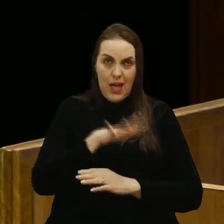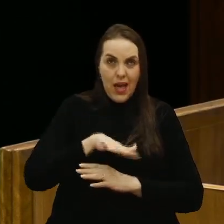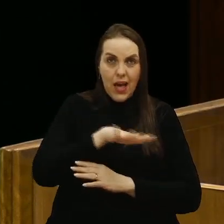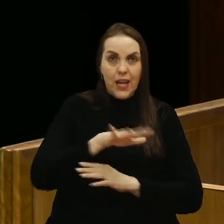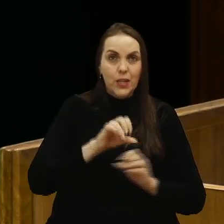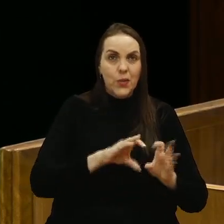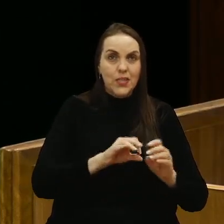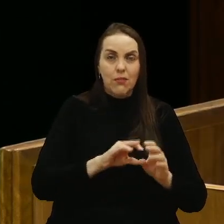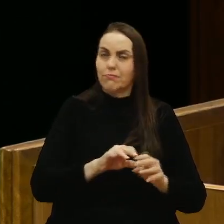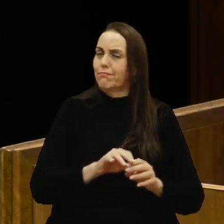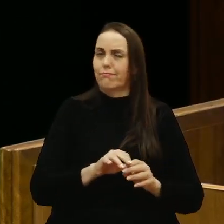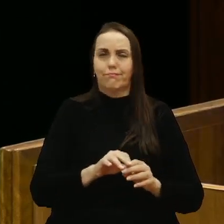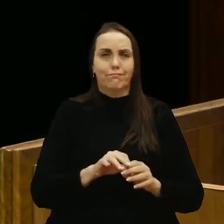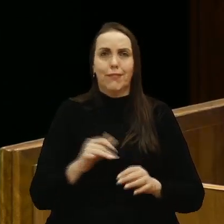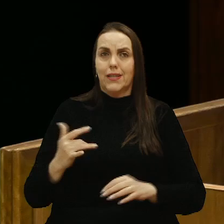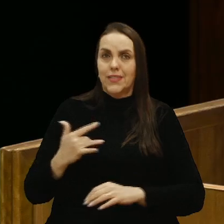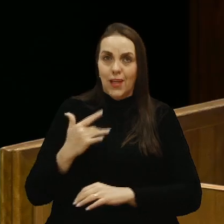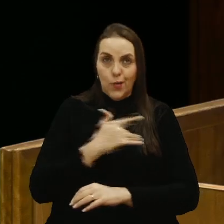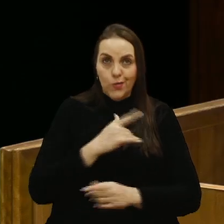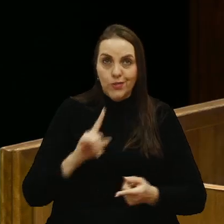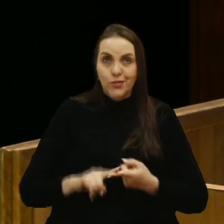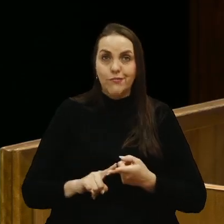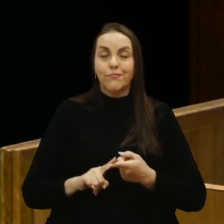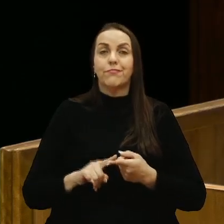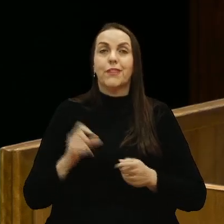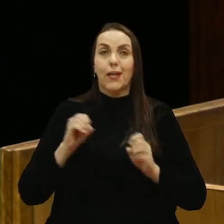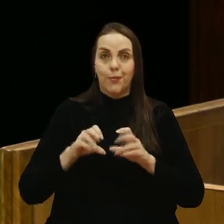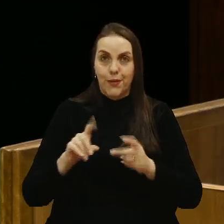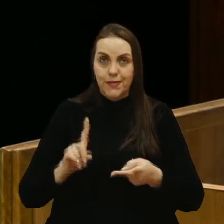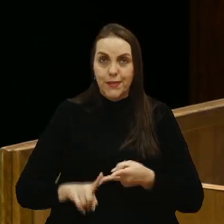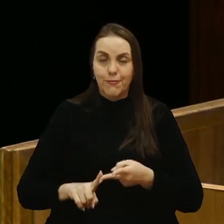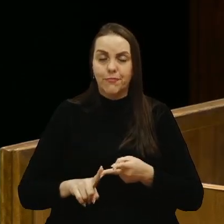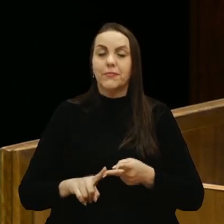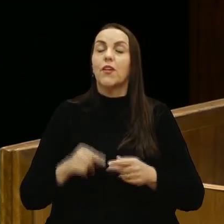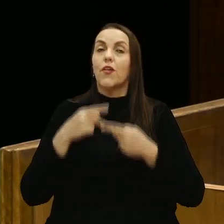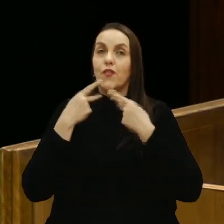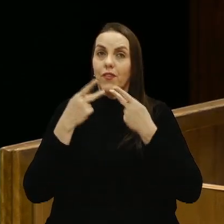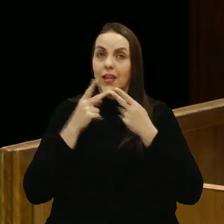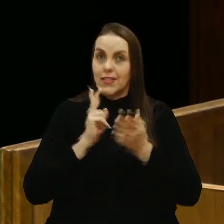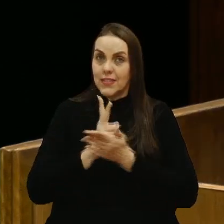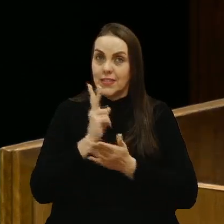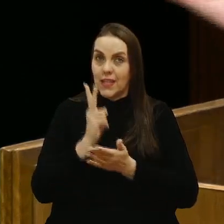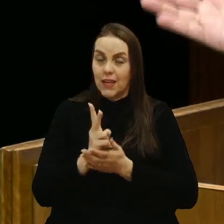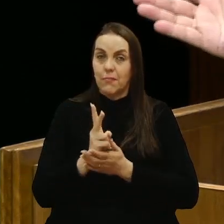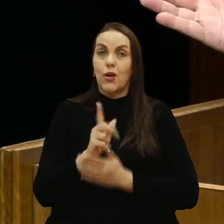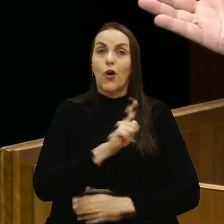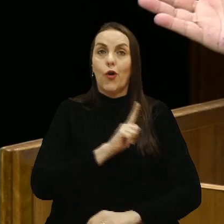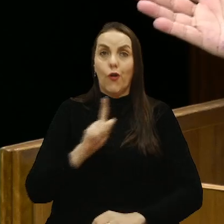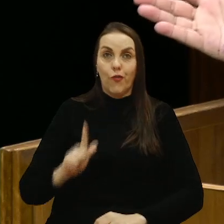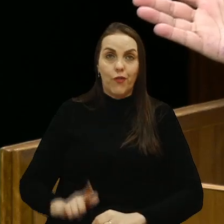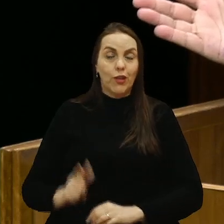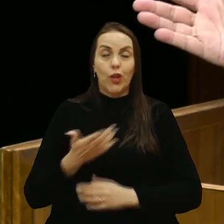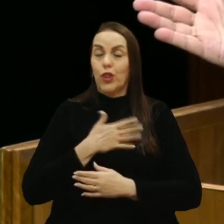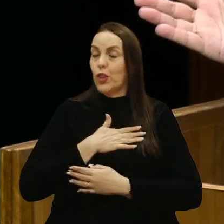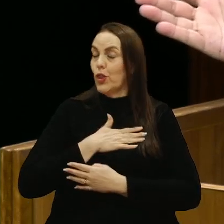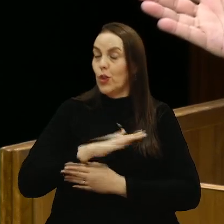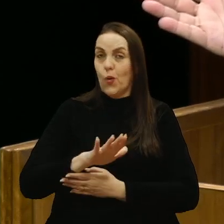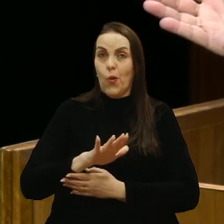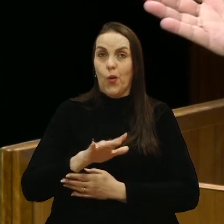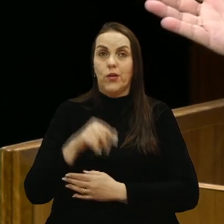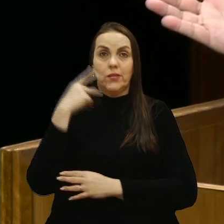na saúde, eu tenho dito, se tem um governo que não gosta de política pública de servidor, é o governo